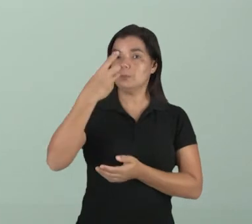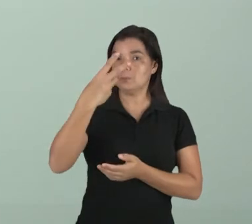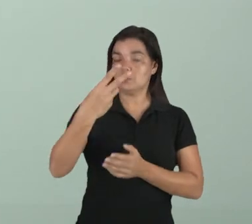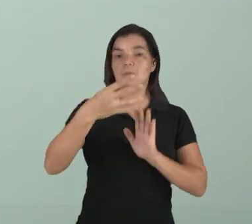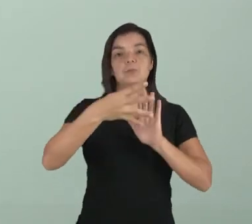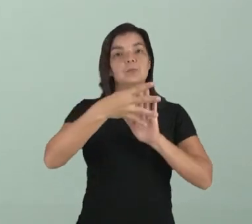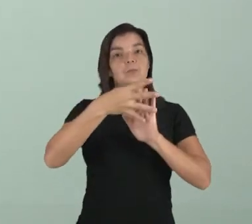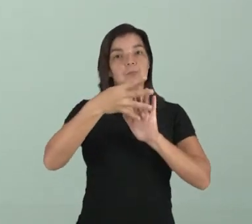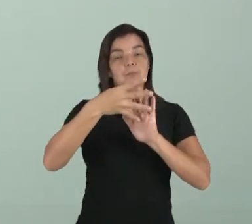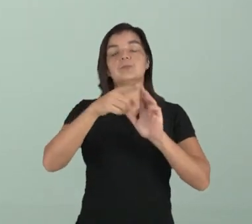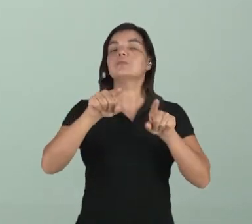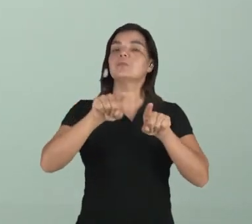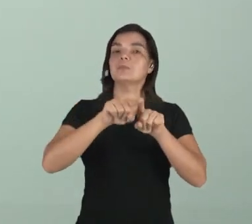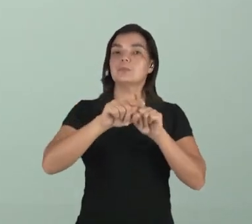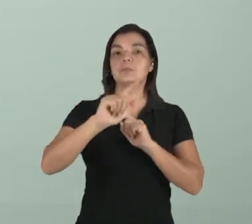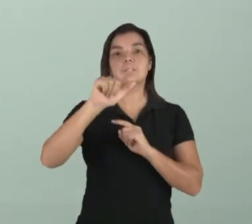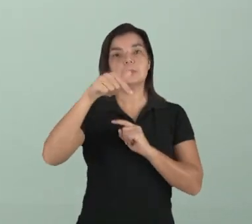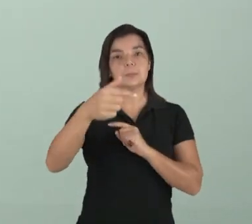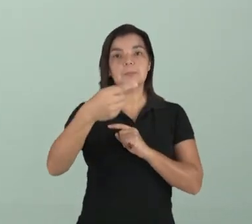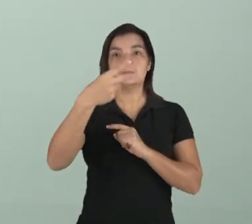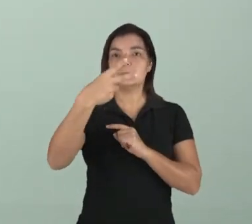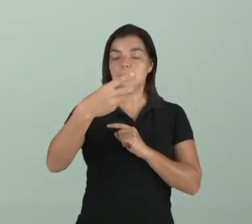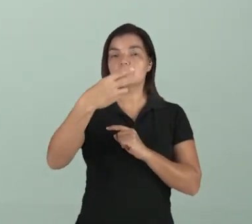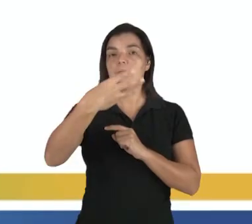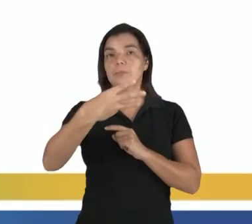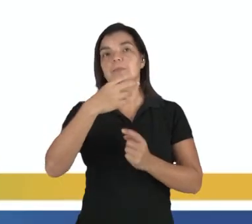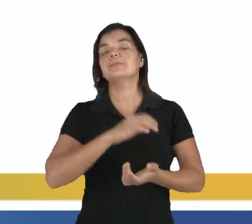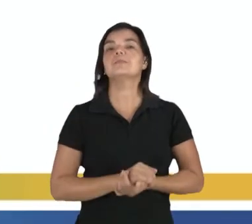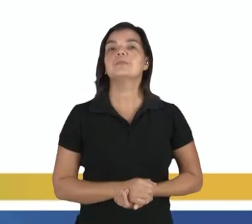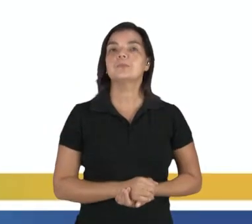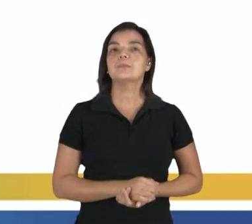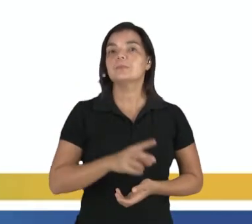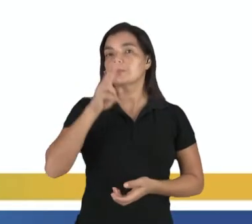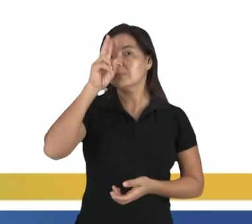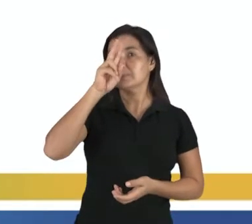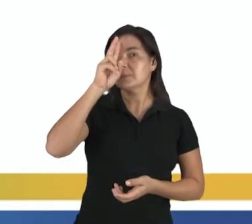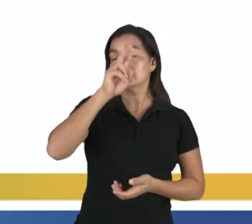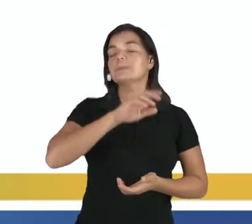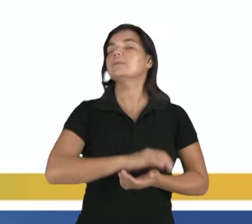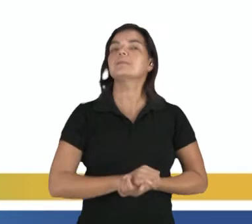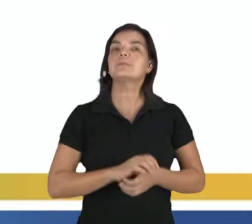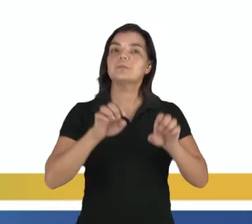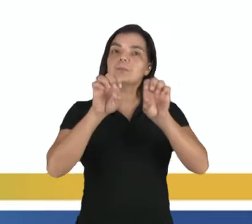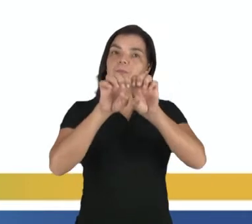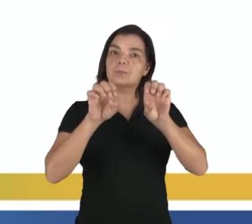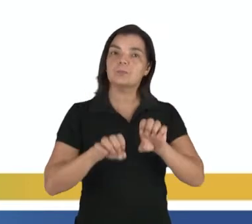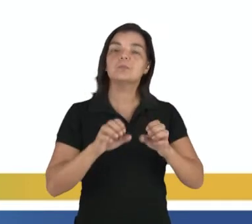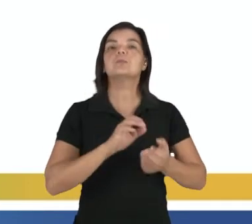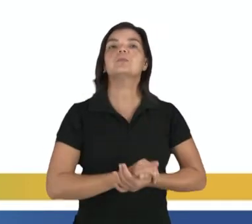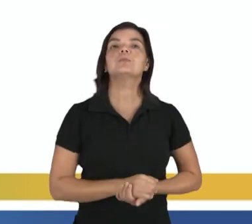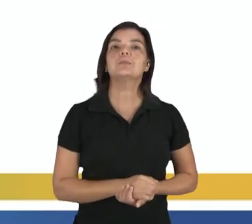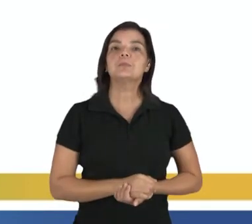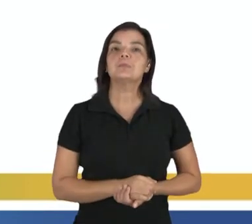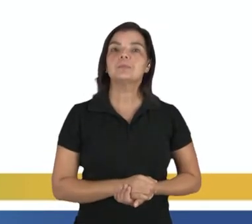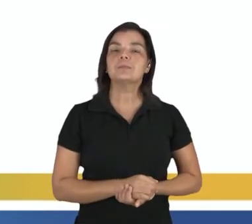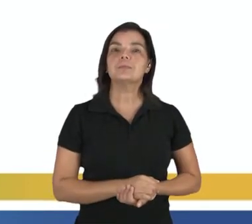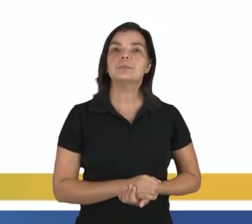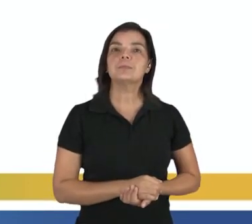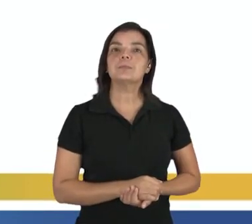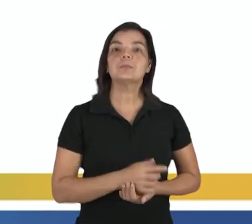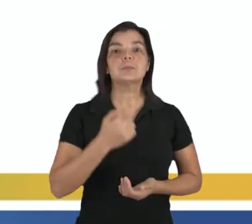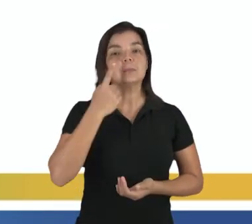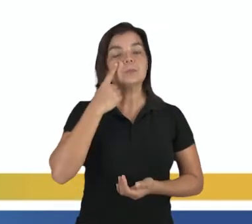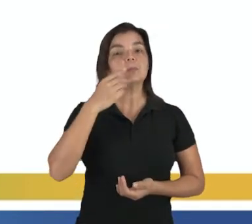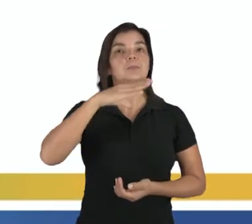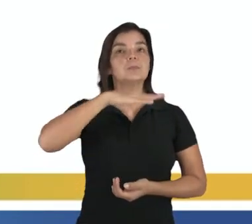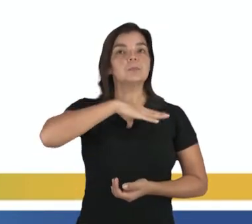quartetos e após eu tenho 2 tercetos, só para relembrar aí a estrutura de um soneto. Então vamos lá. Como